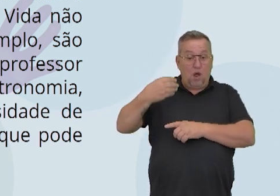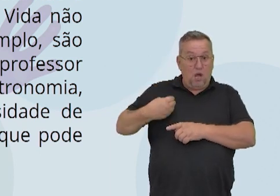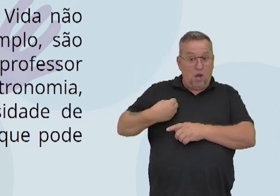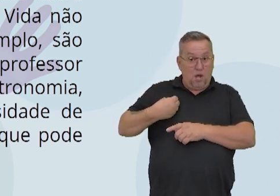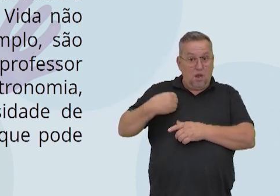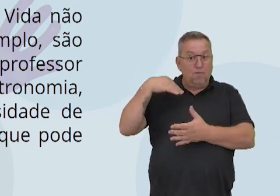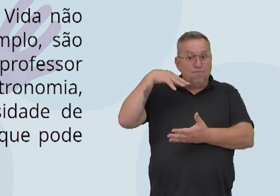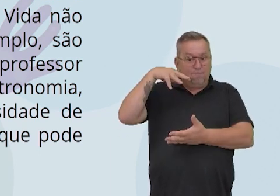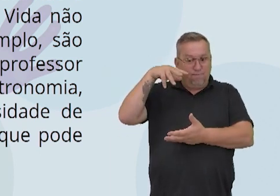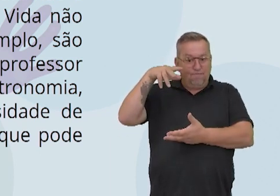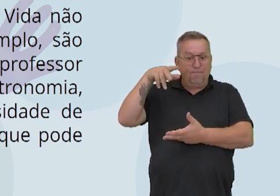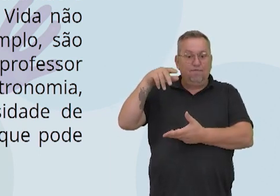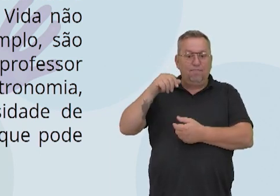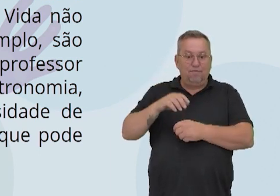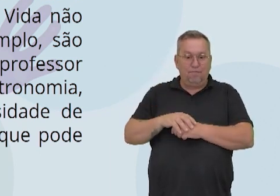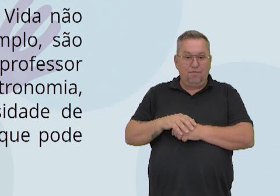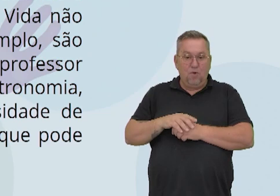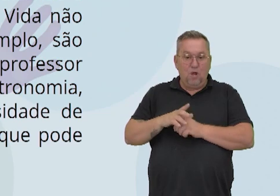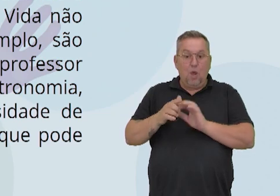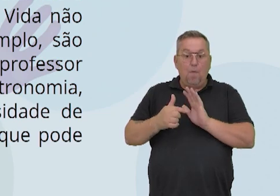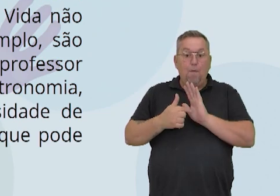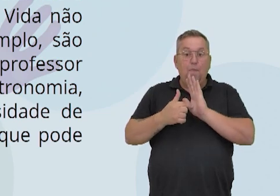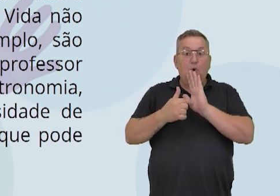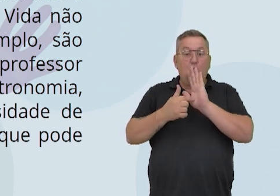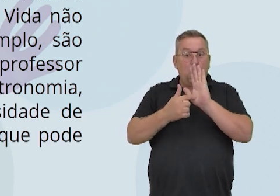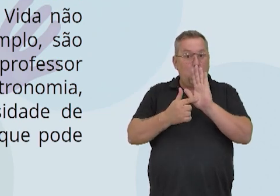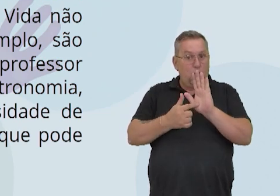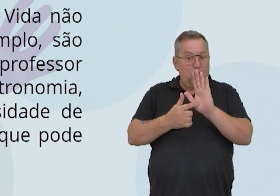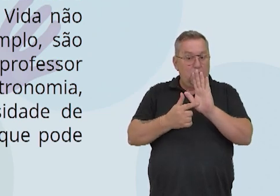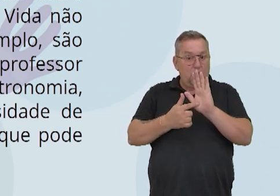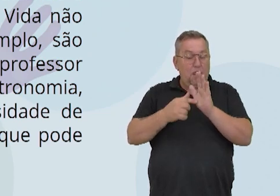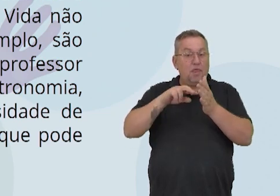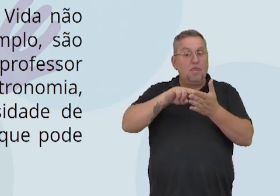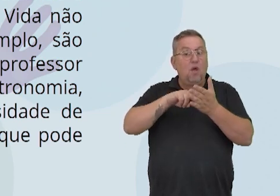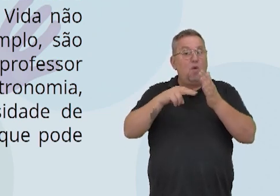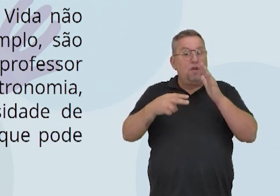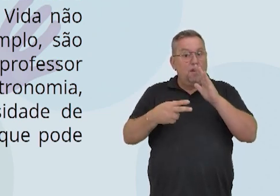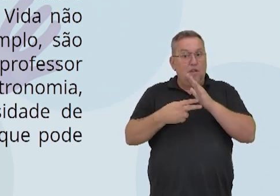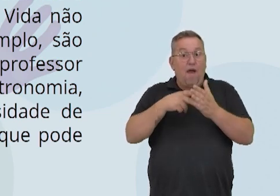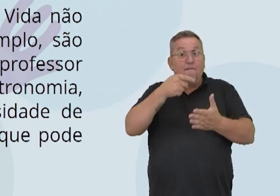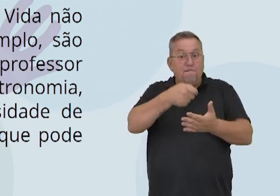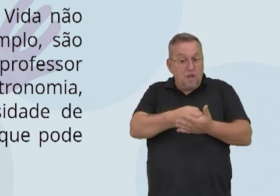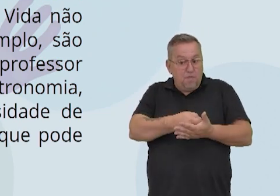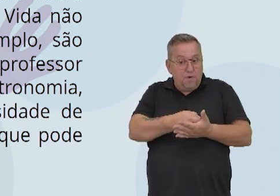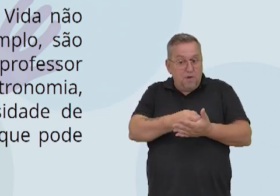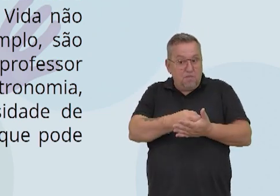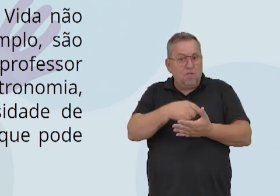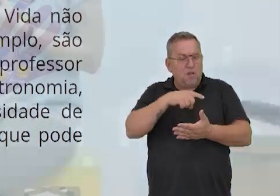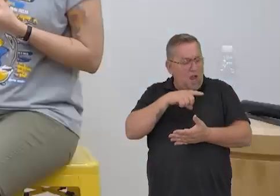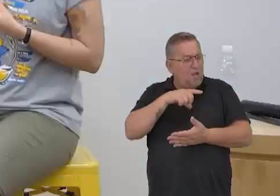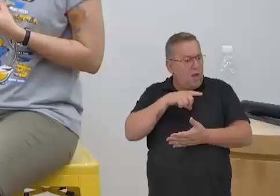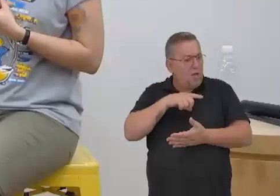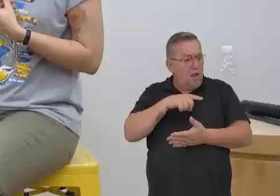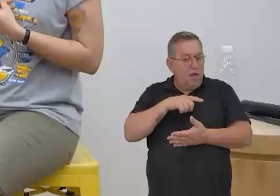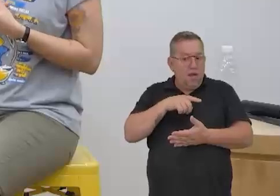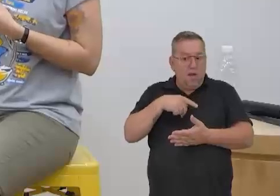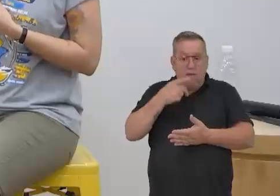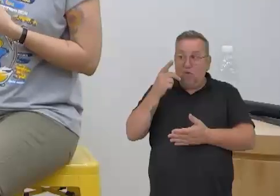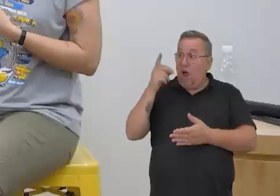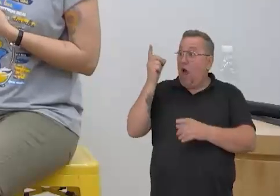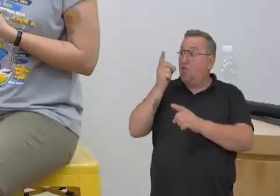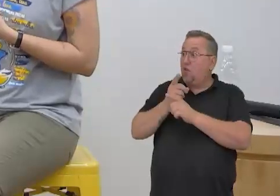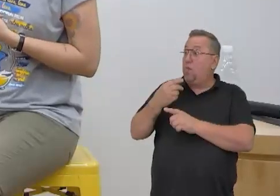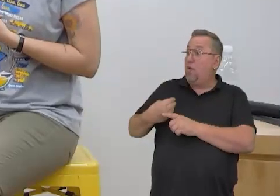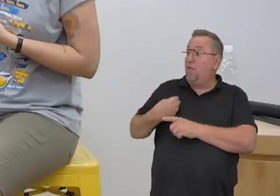da Terra. Ó, indica, tá bom? Está indicando, não está afirmando que tem. Aí a pessoa já fala,